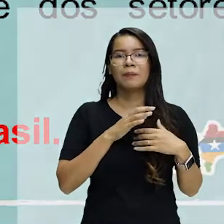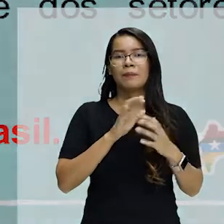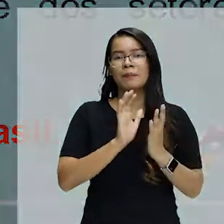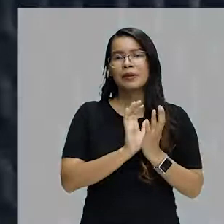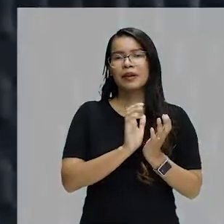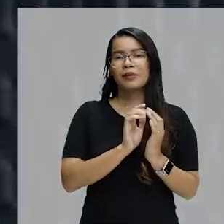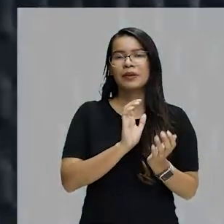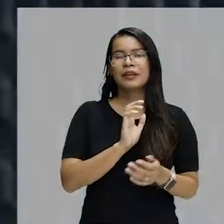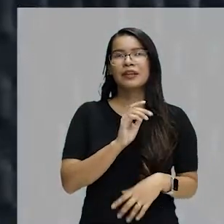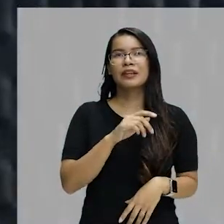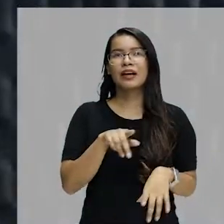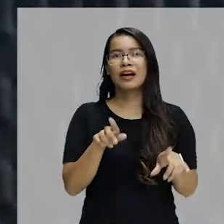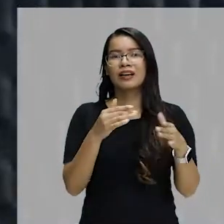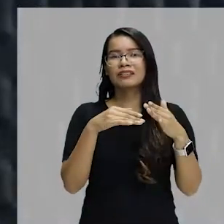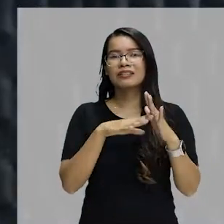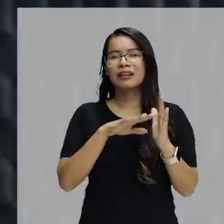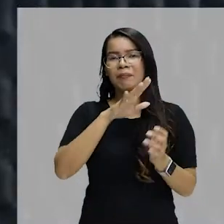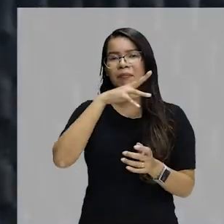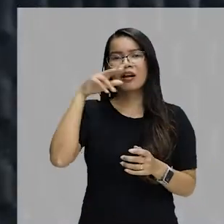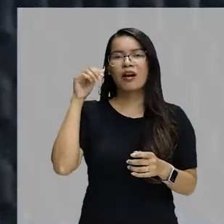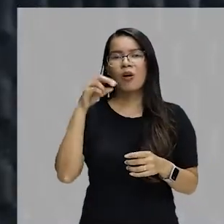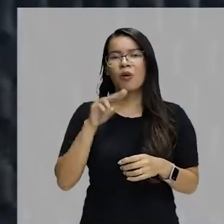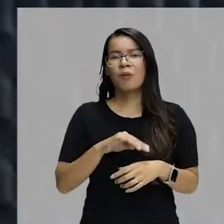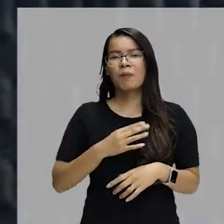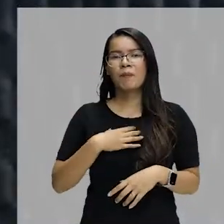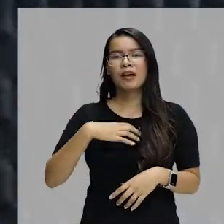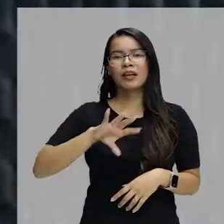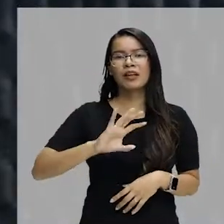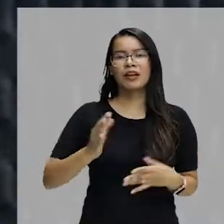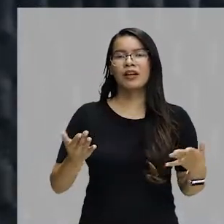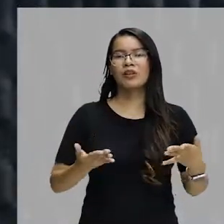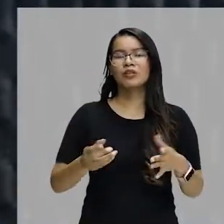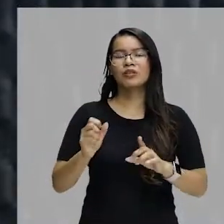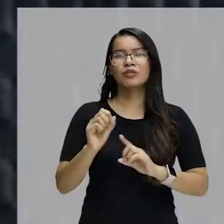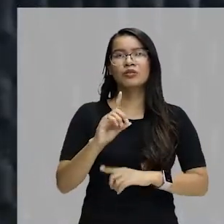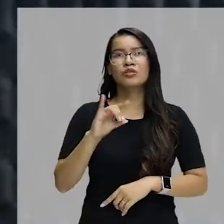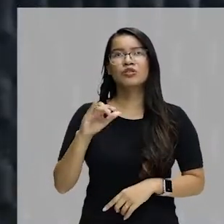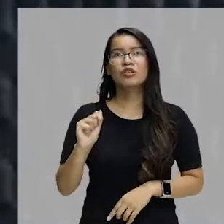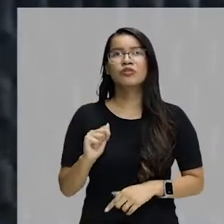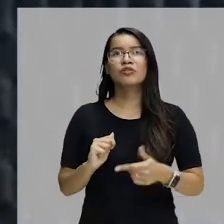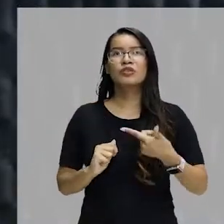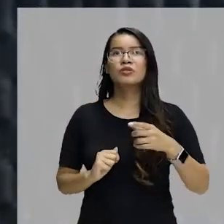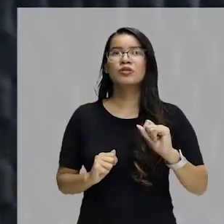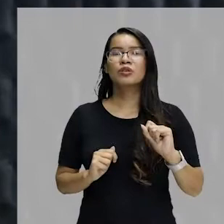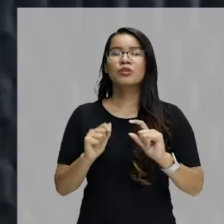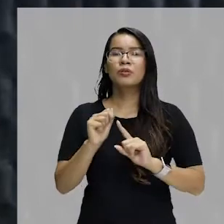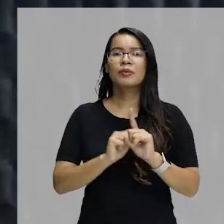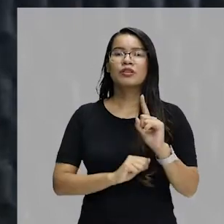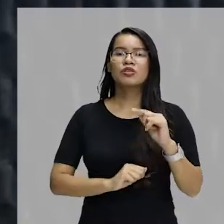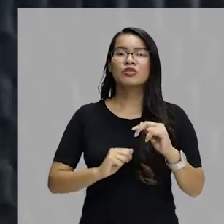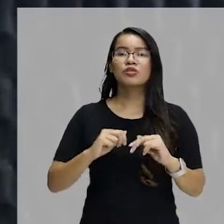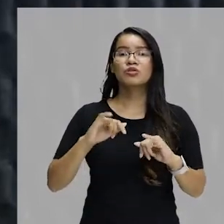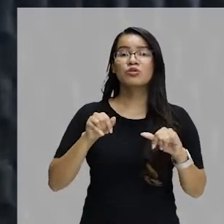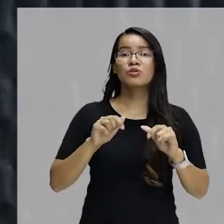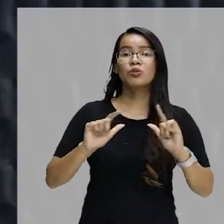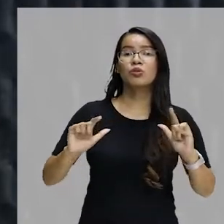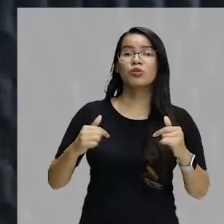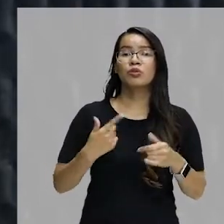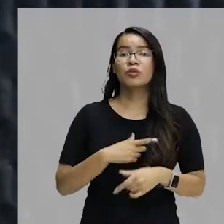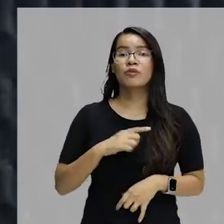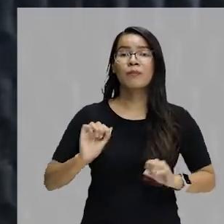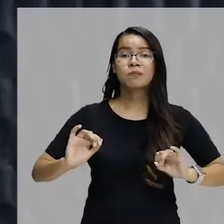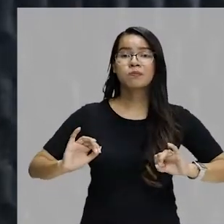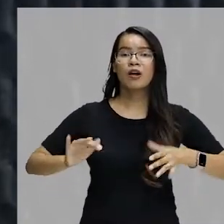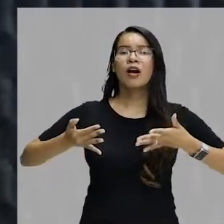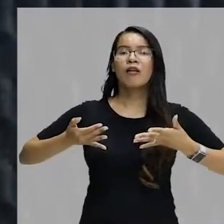o próprio Maranhão, agora no dia 28 de julho, nós comemoramos o momento do reconhecimento